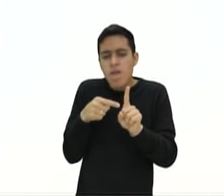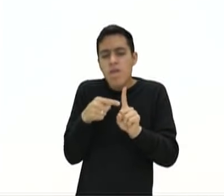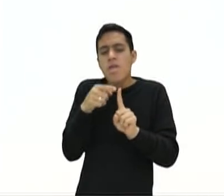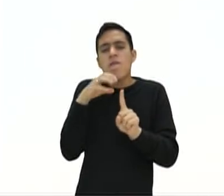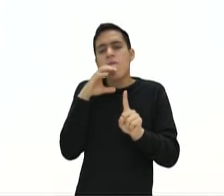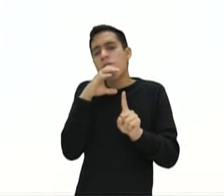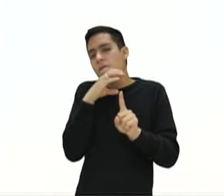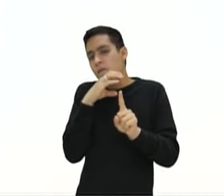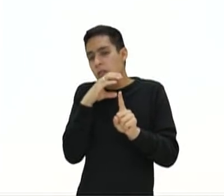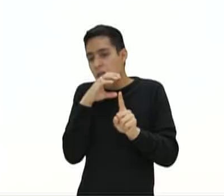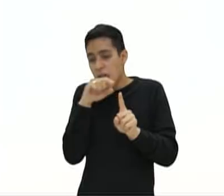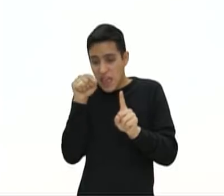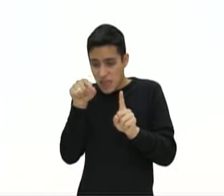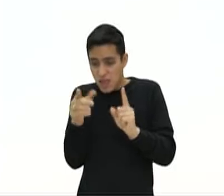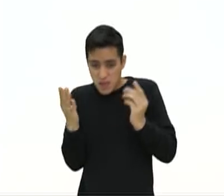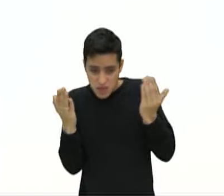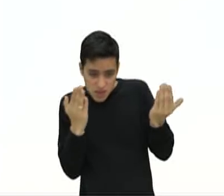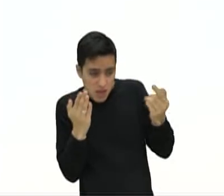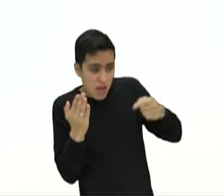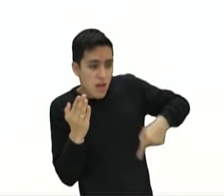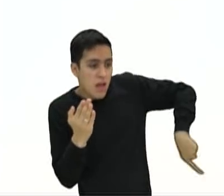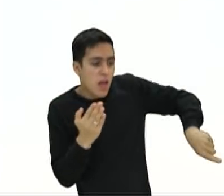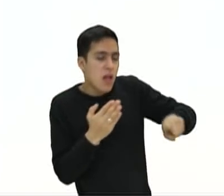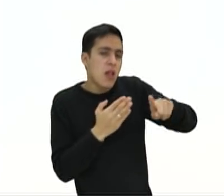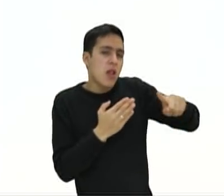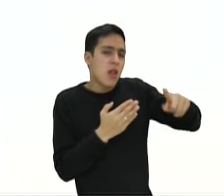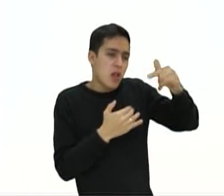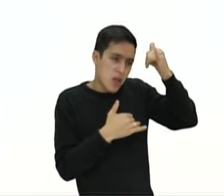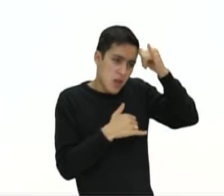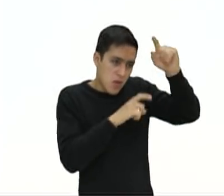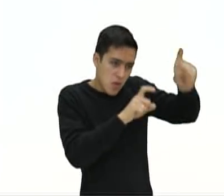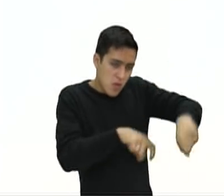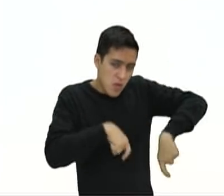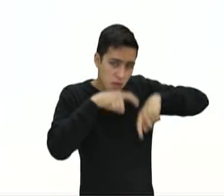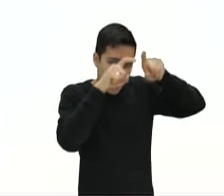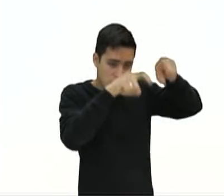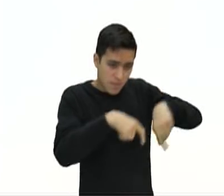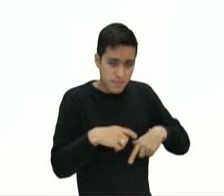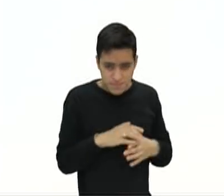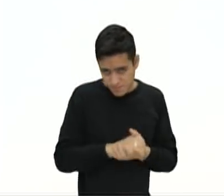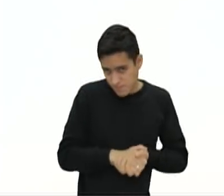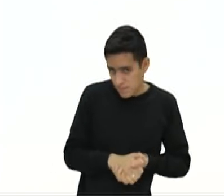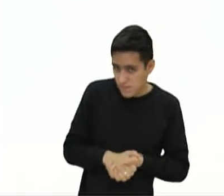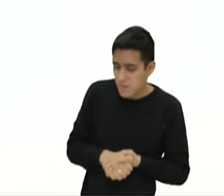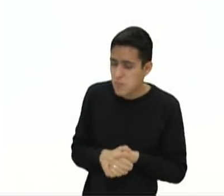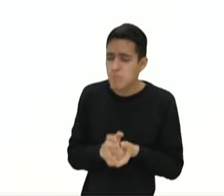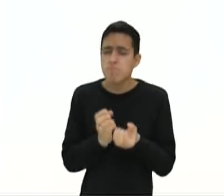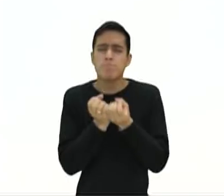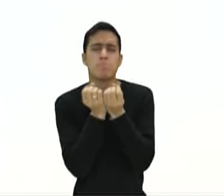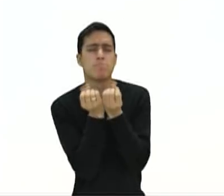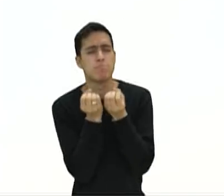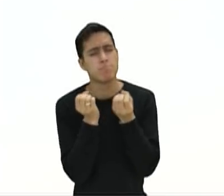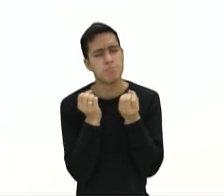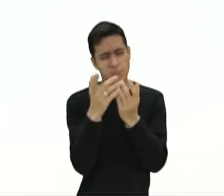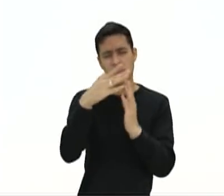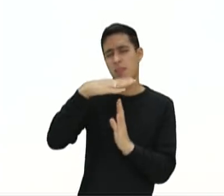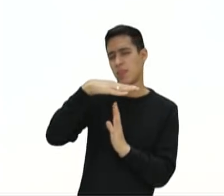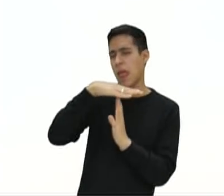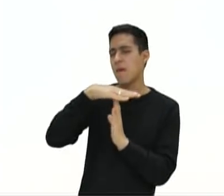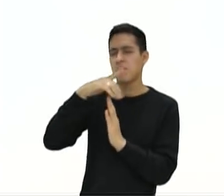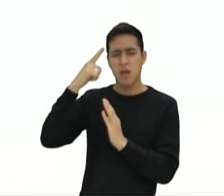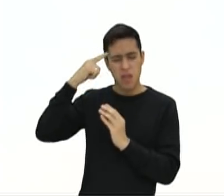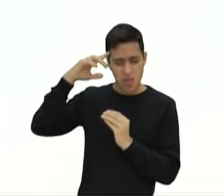se comparada a uma zona rural. Só que aqui eu vou dar uma paradinha para que